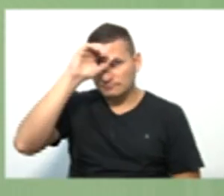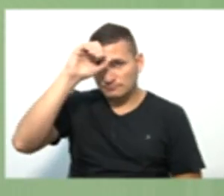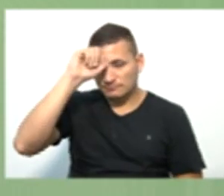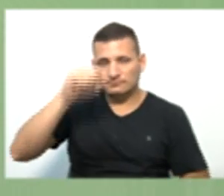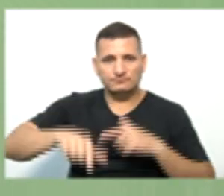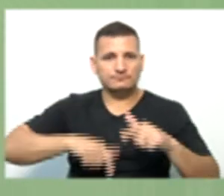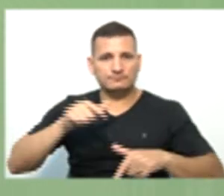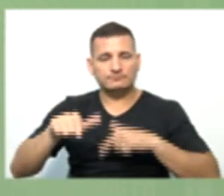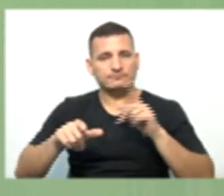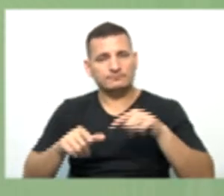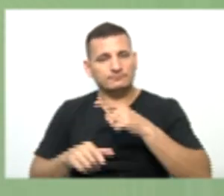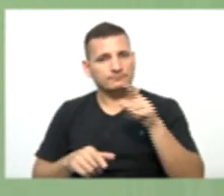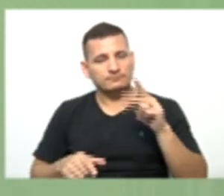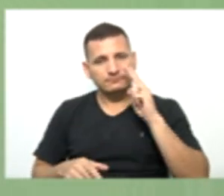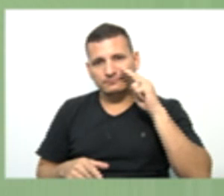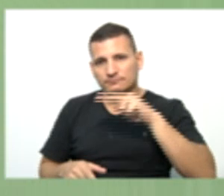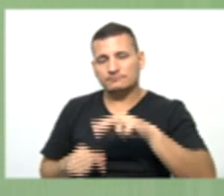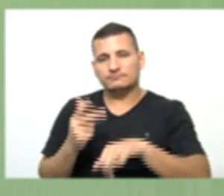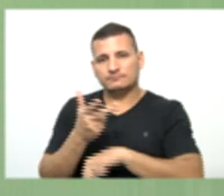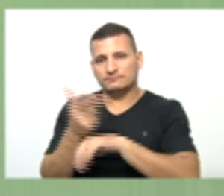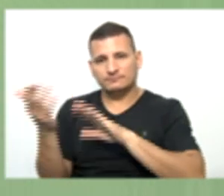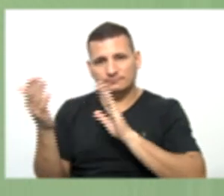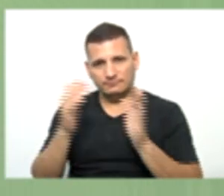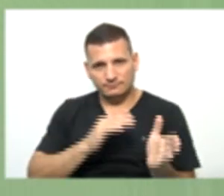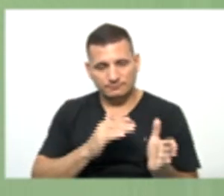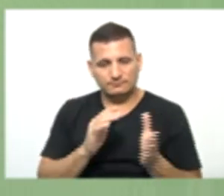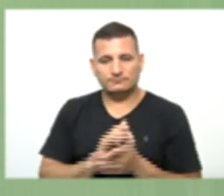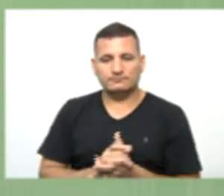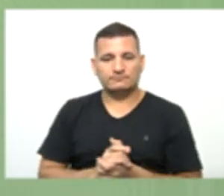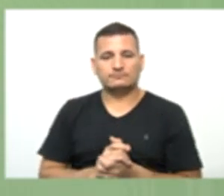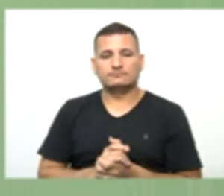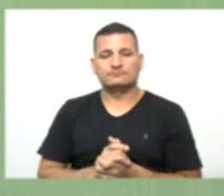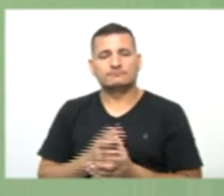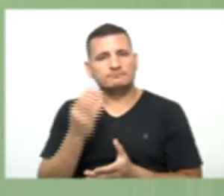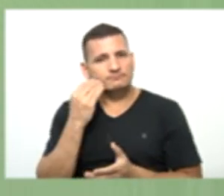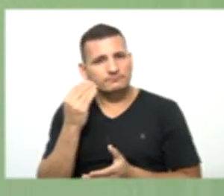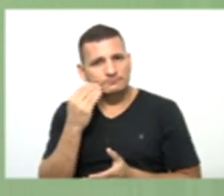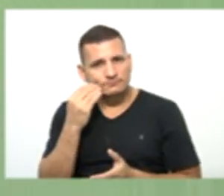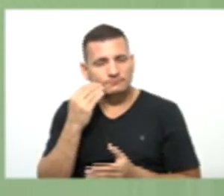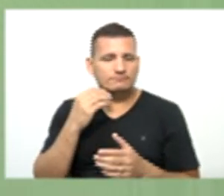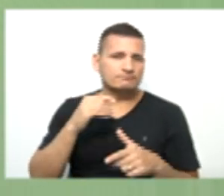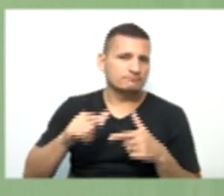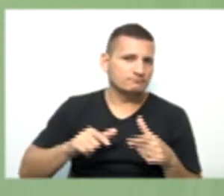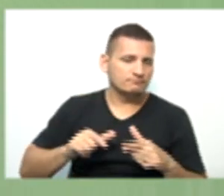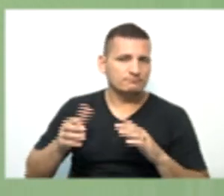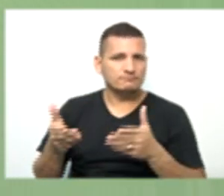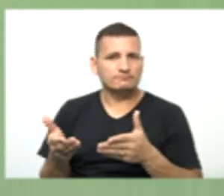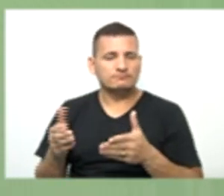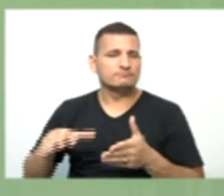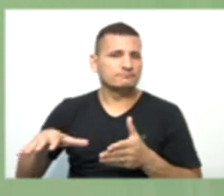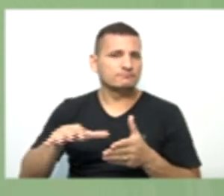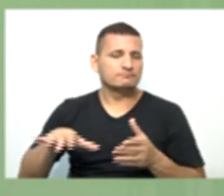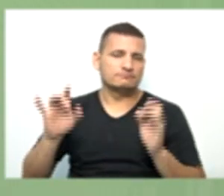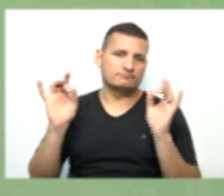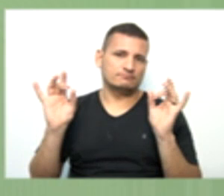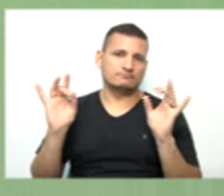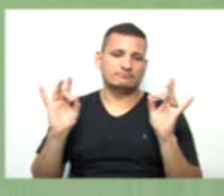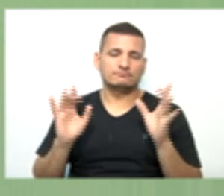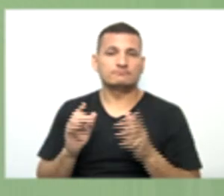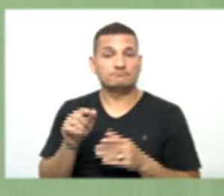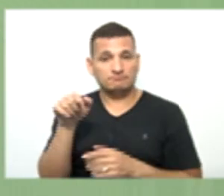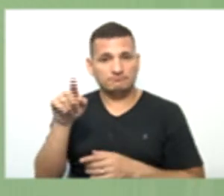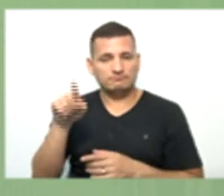que foi o que vocês viram aí no vídeo, como experimentos e atividades específicas em ambientes especiais. Nesse caso,